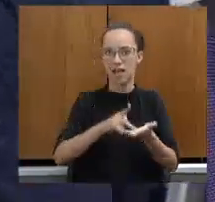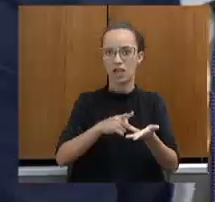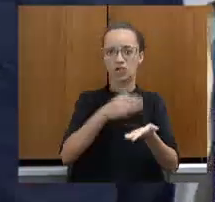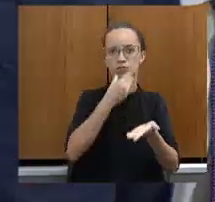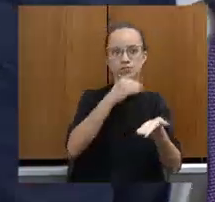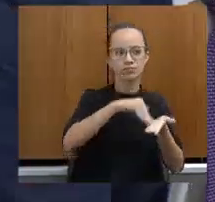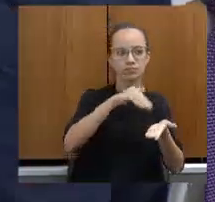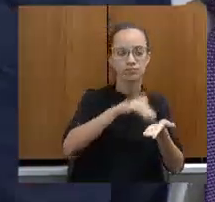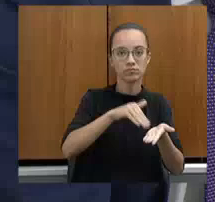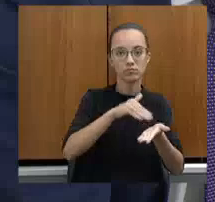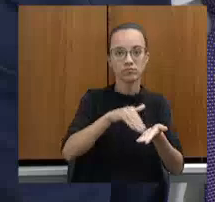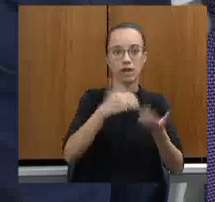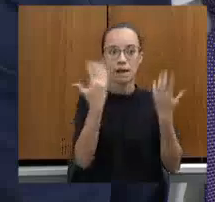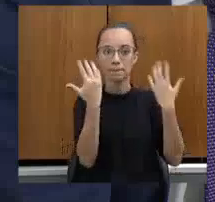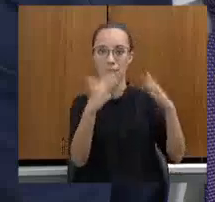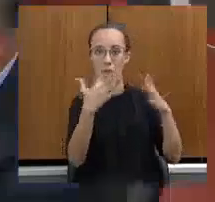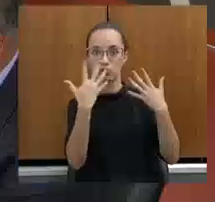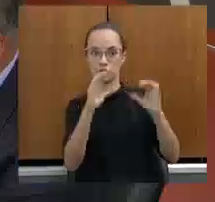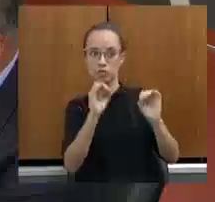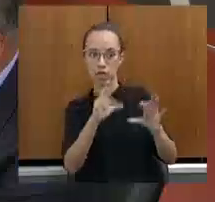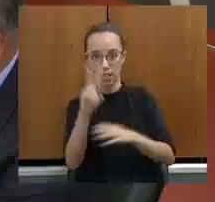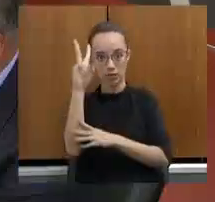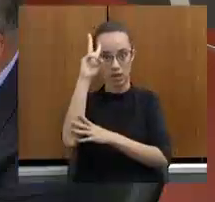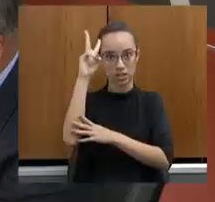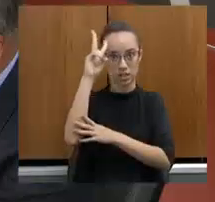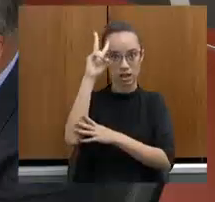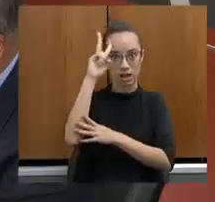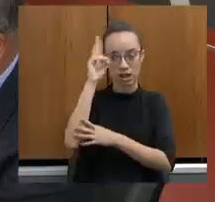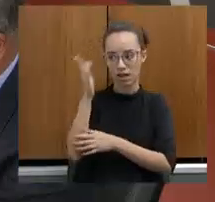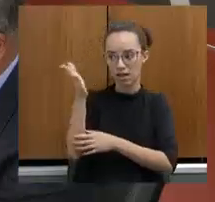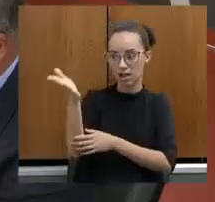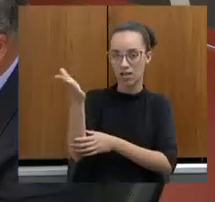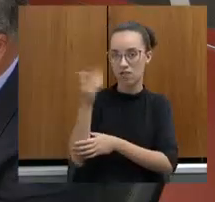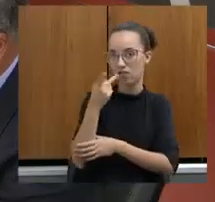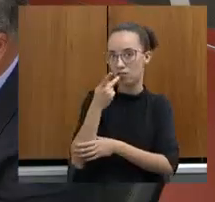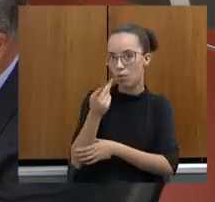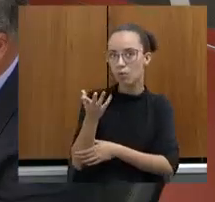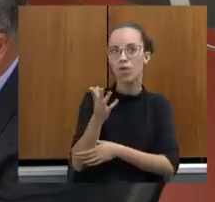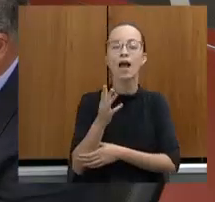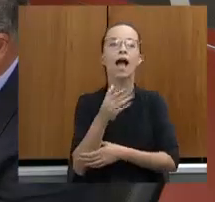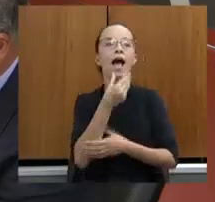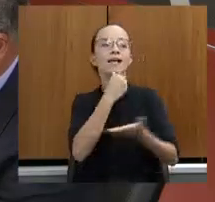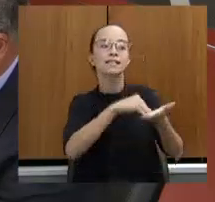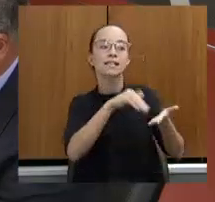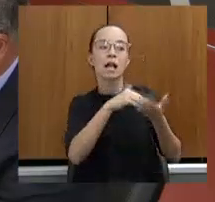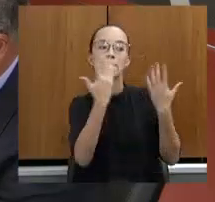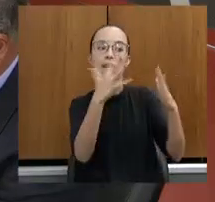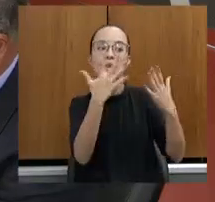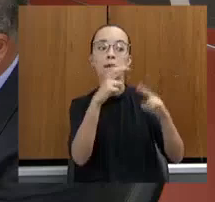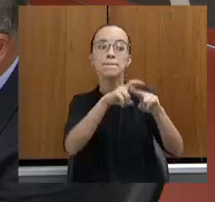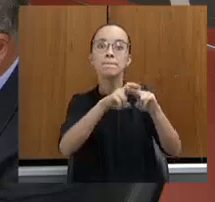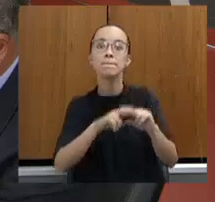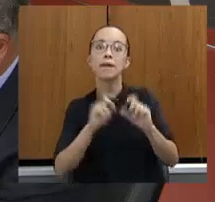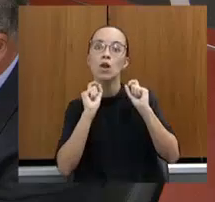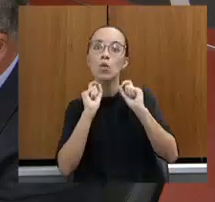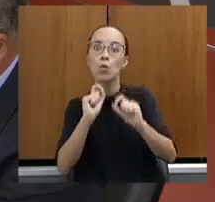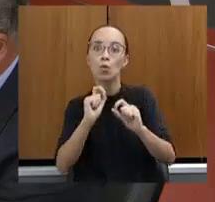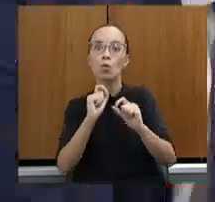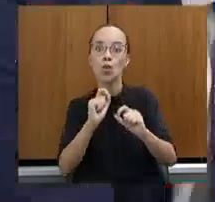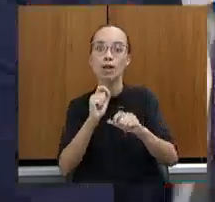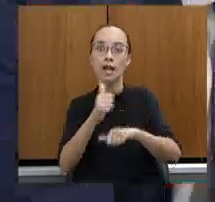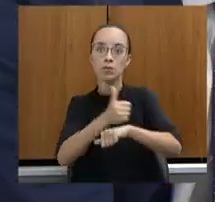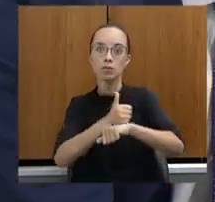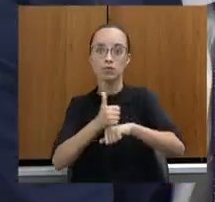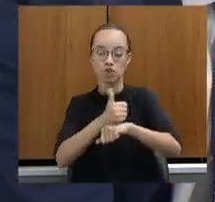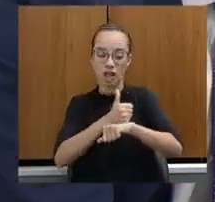aplaudido pela educação aqui na segunda-feira como colega parlamentar disse o secretário foi aplaudido pelos cargos comissionados que